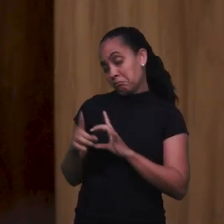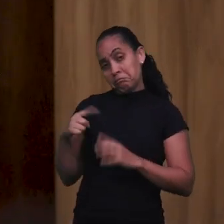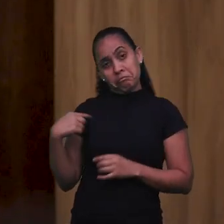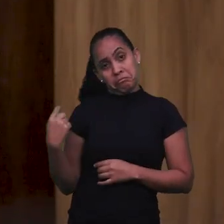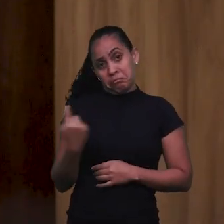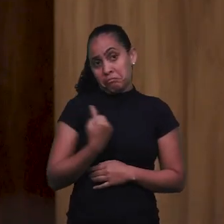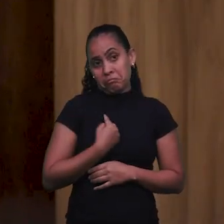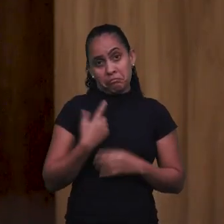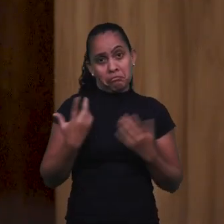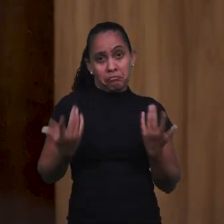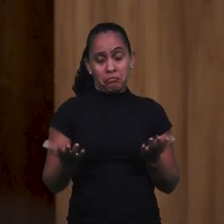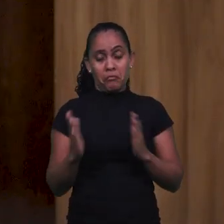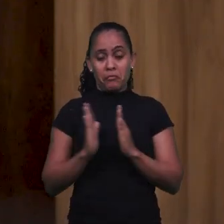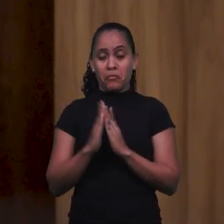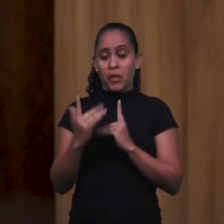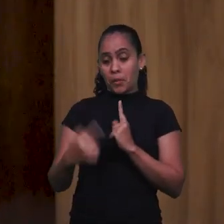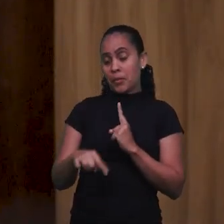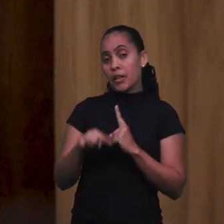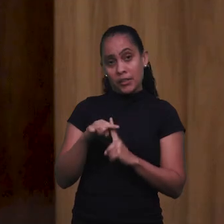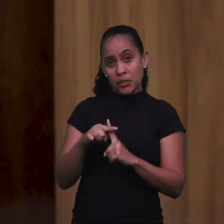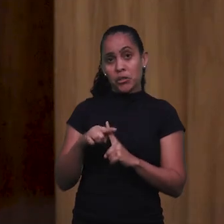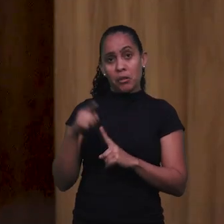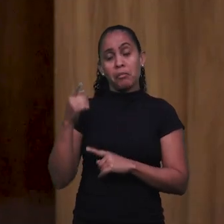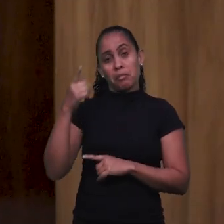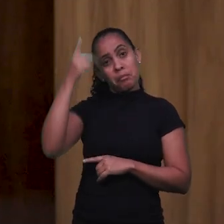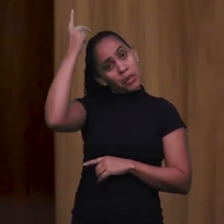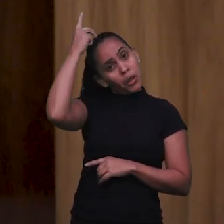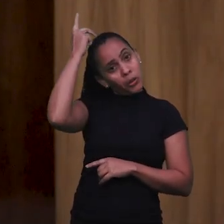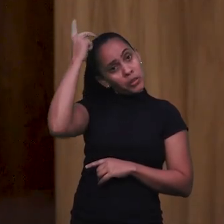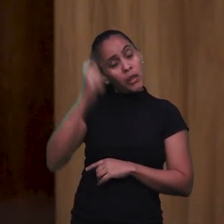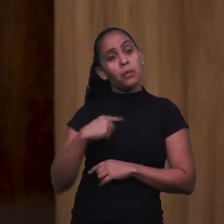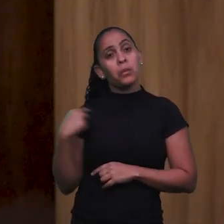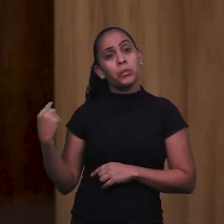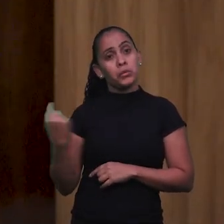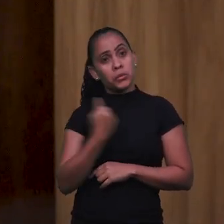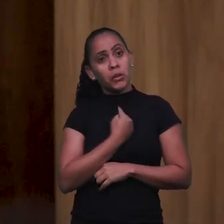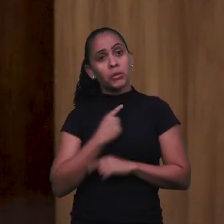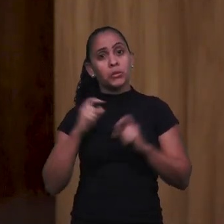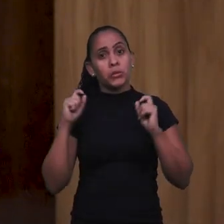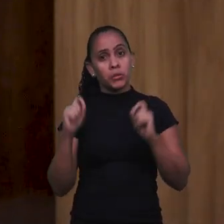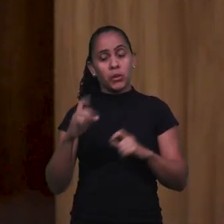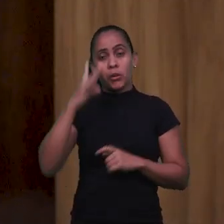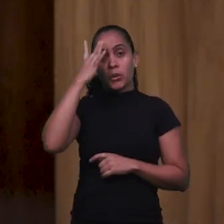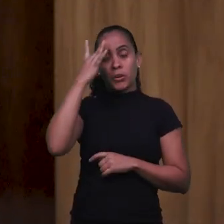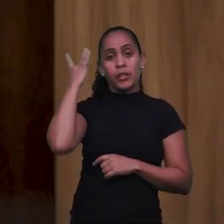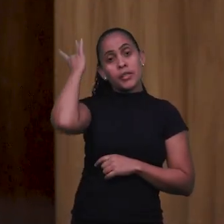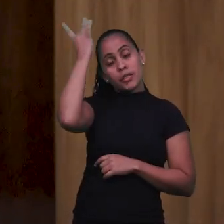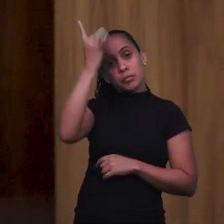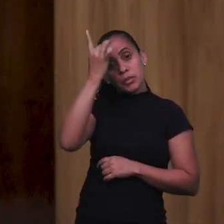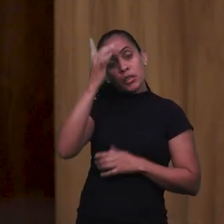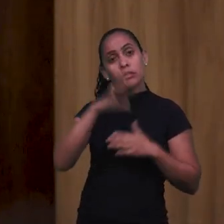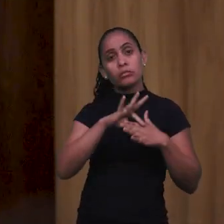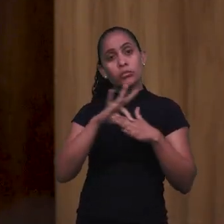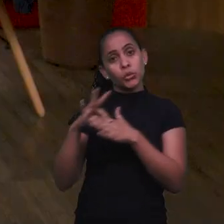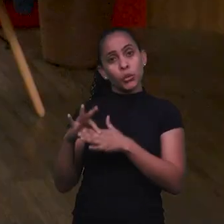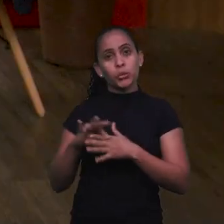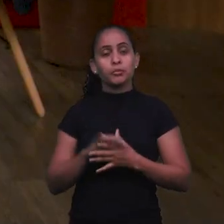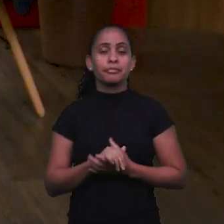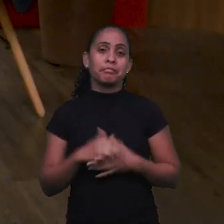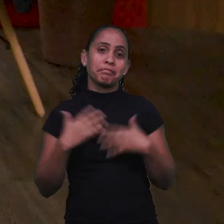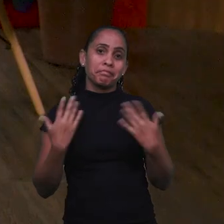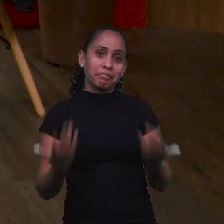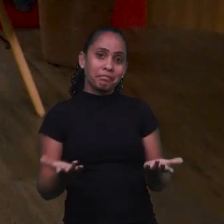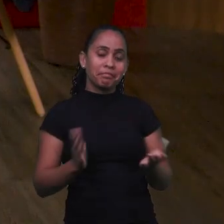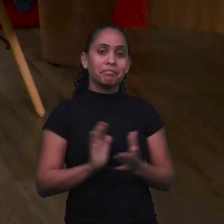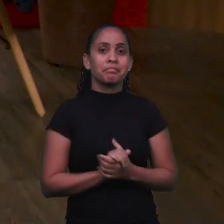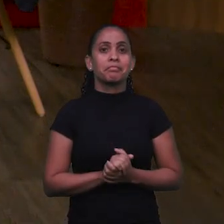nós somos uma igreja pentecostal, porque nós somos, o Espírito Santo que nos conduz.